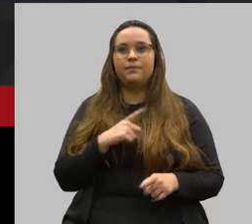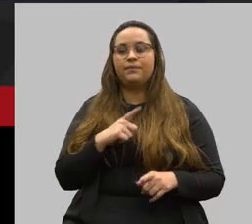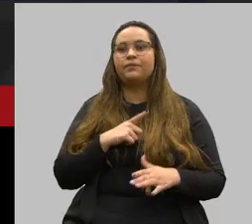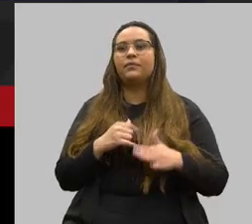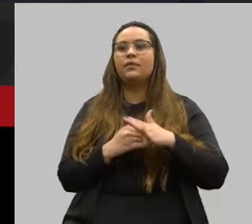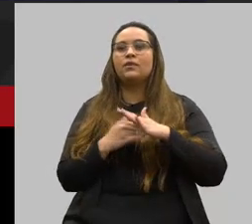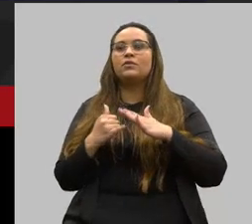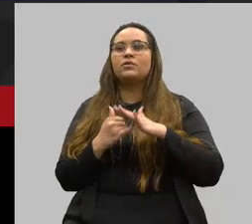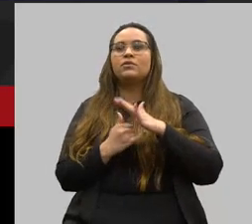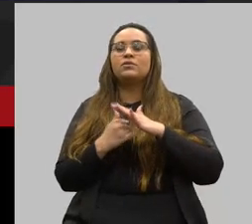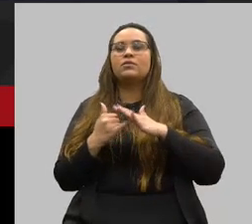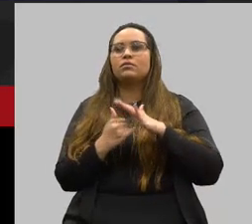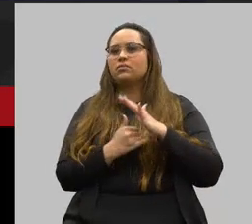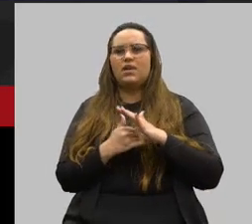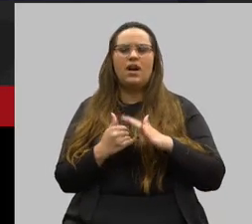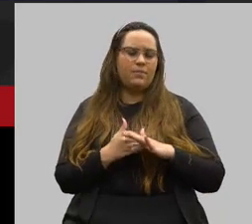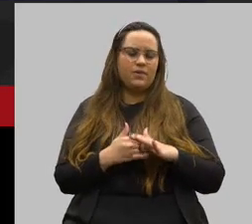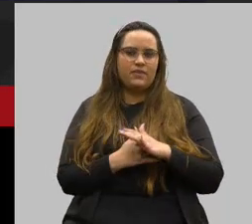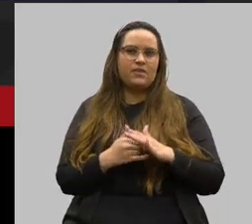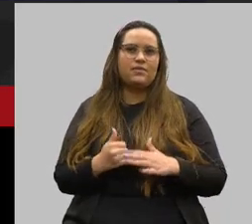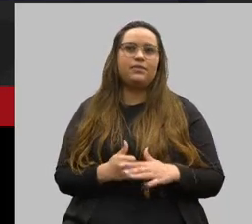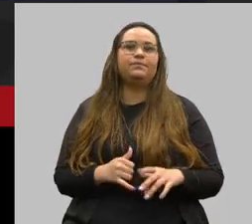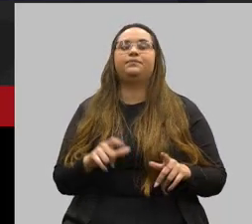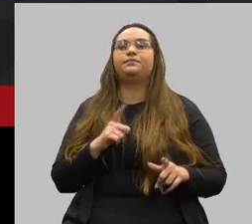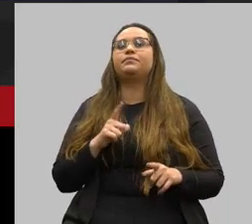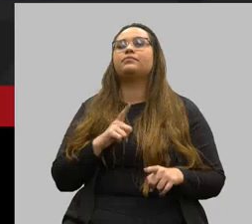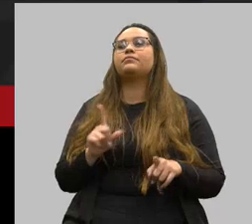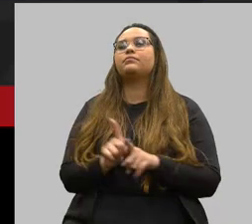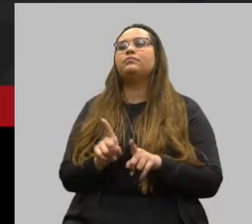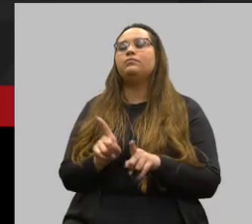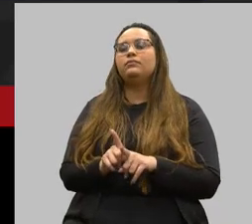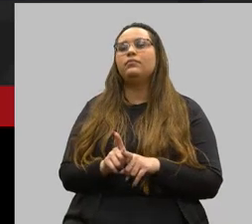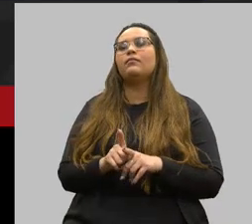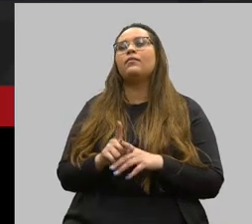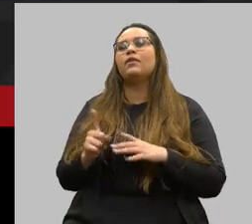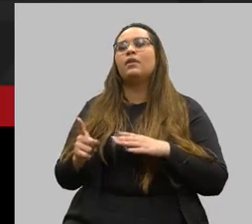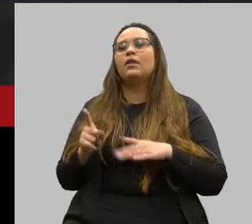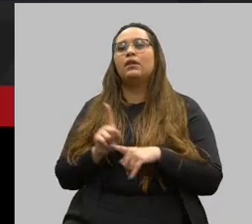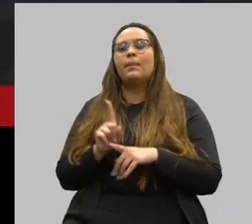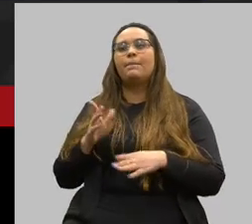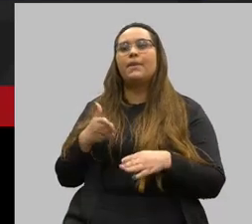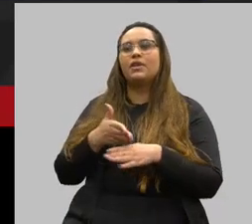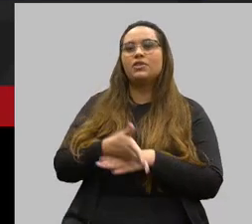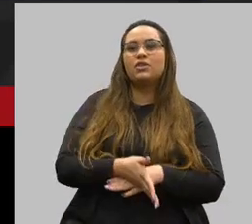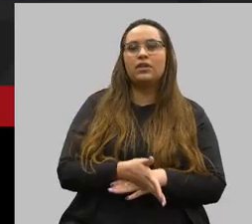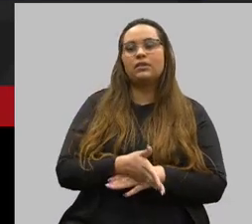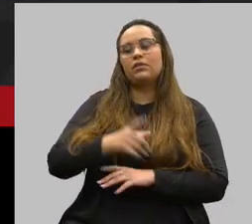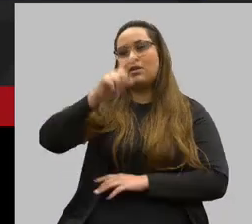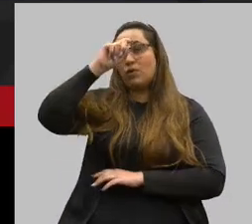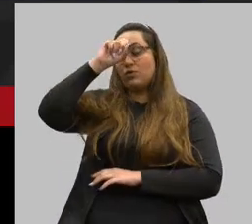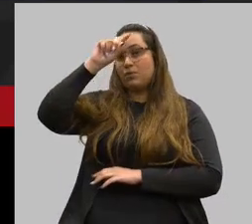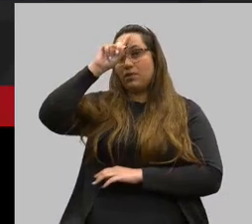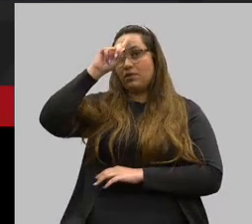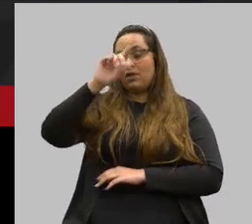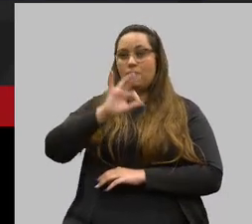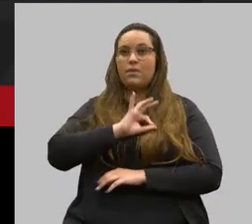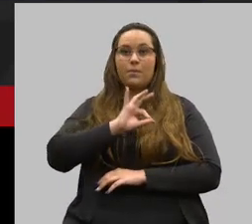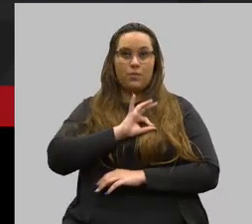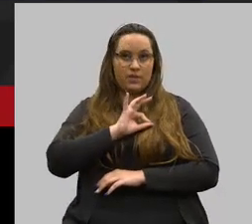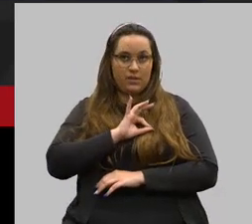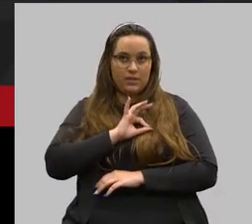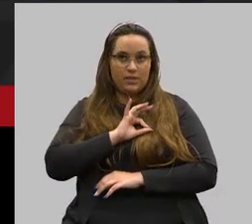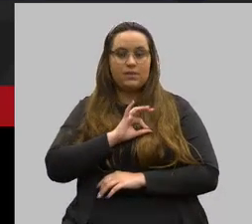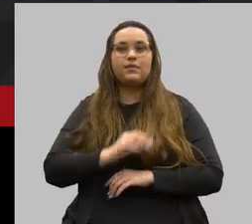institucionalizam né inclusive já com a publicação eh da portaria da direção do Hospital da Polícia Civil o projeto acolher